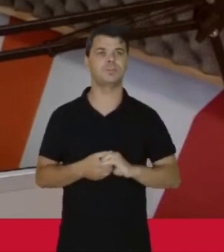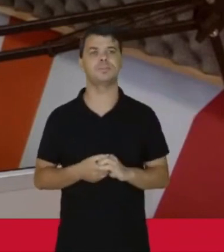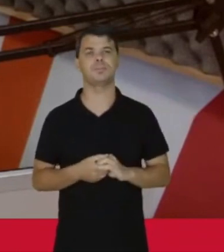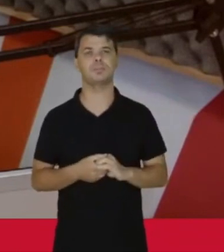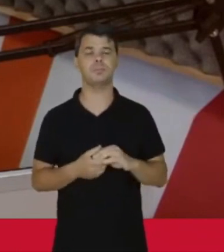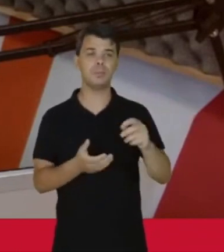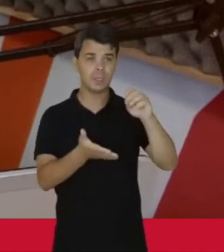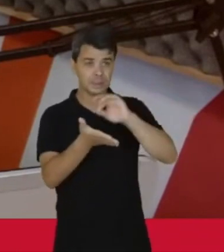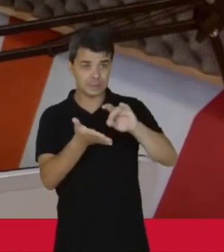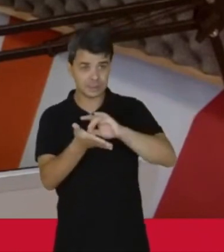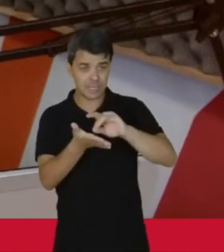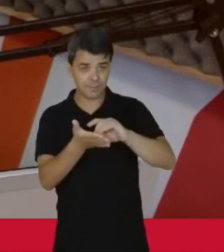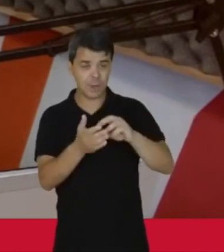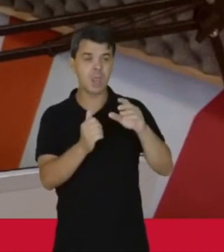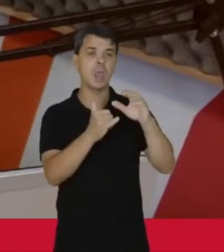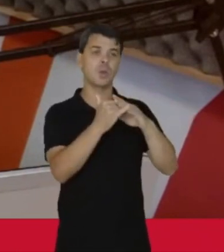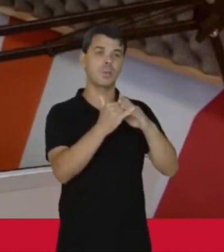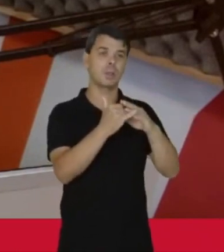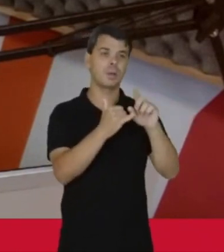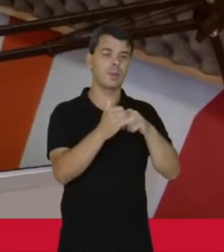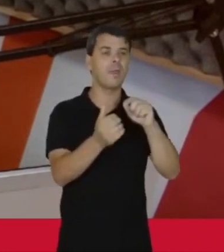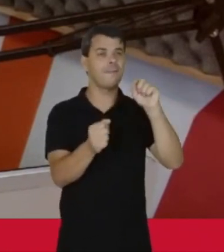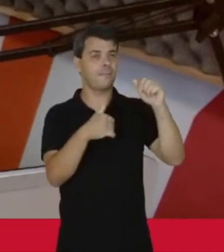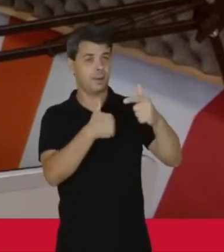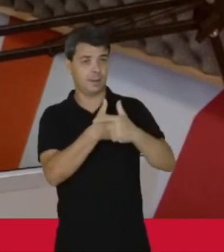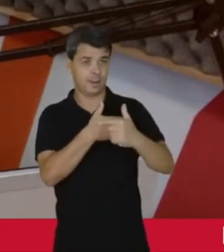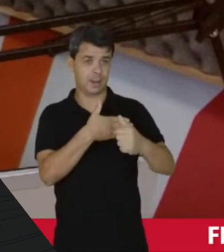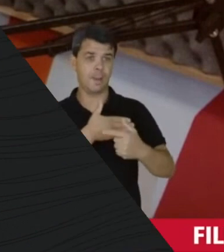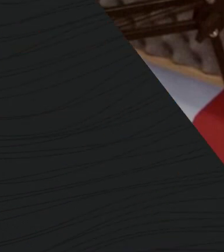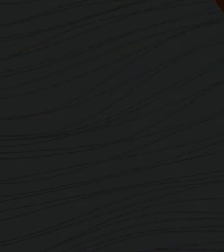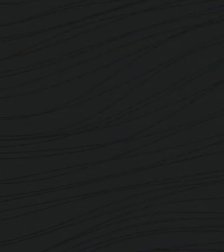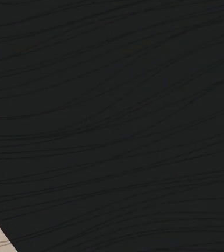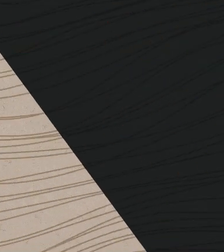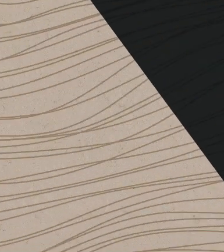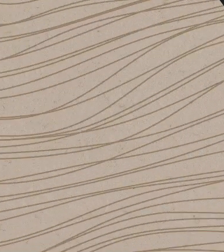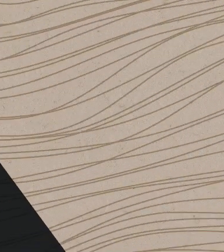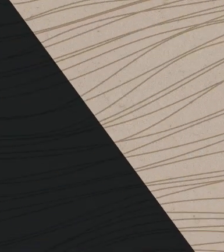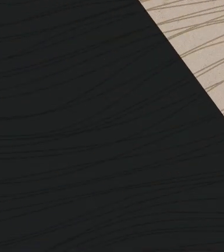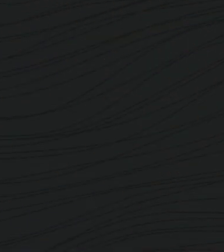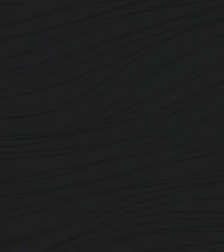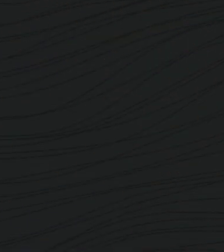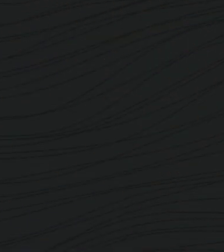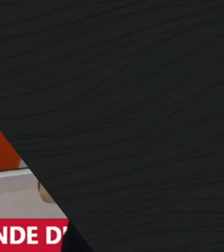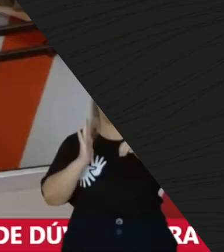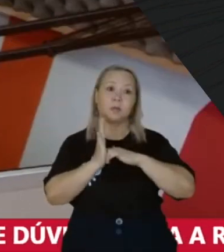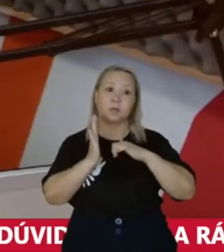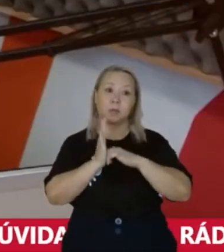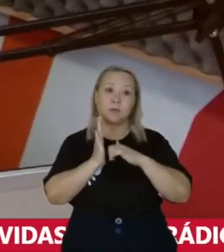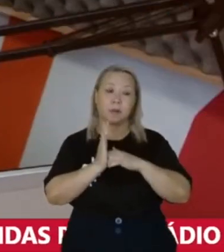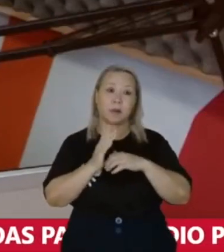619-9316-1527. Se inscreve no nosso canal, curta esse vídeo, ative o sininho de notificações e compartilhe. Hoje nós não vamos